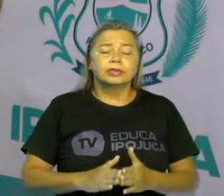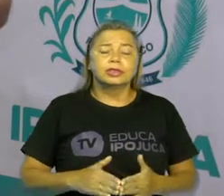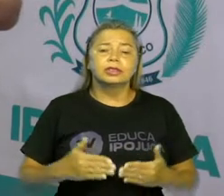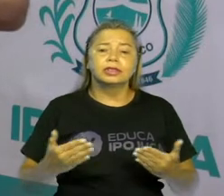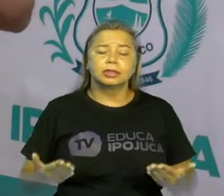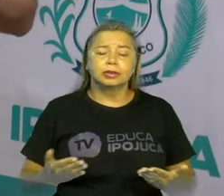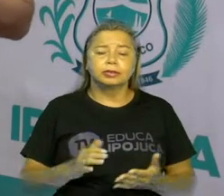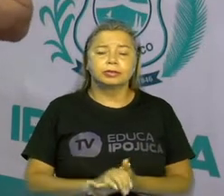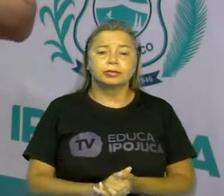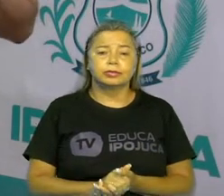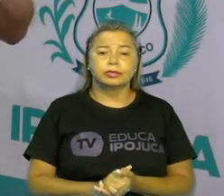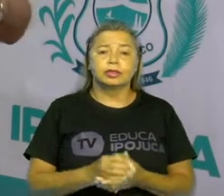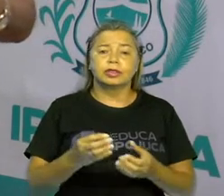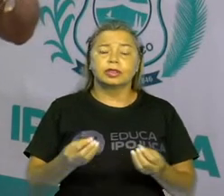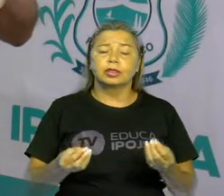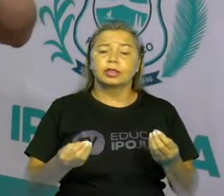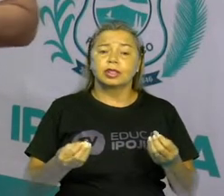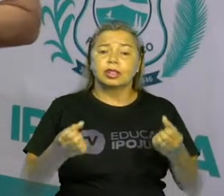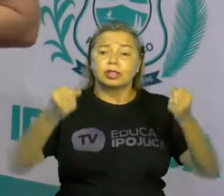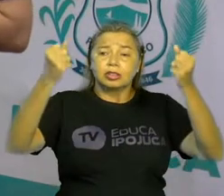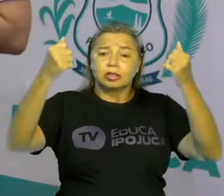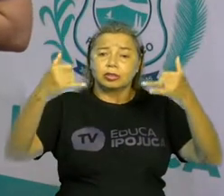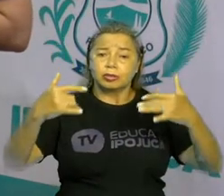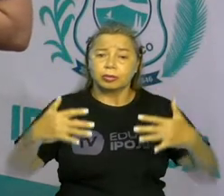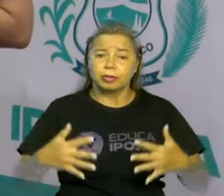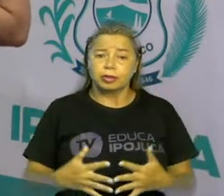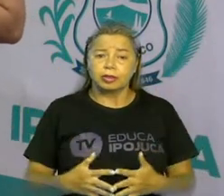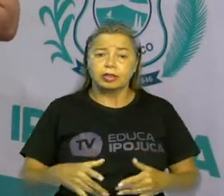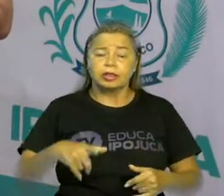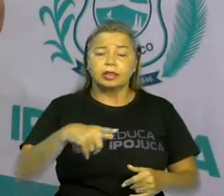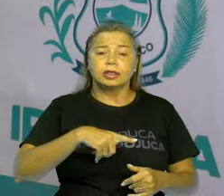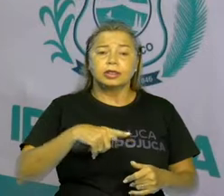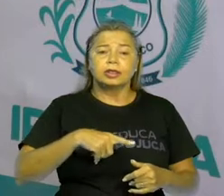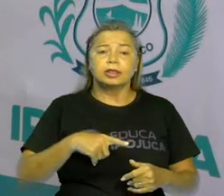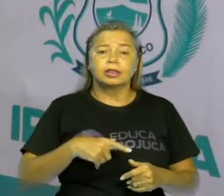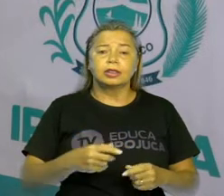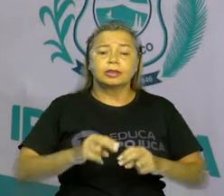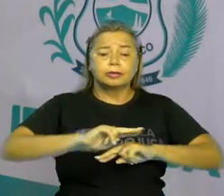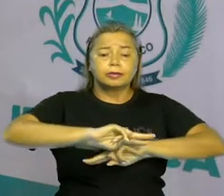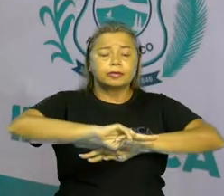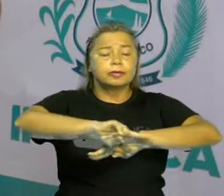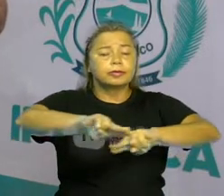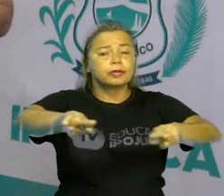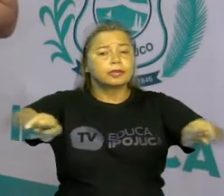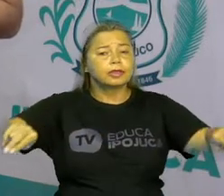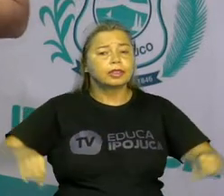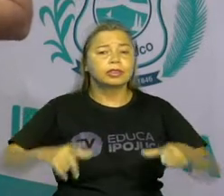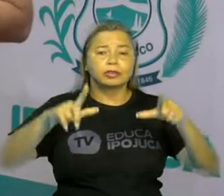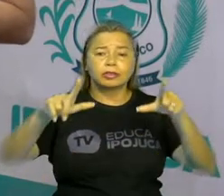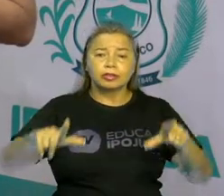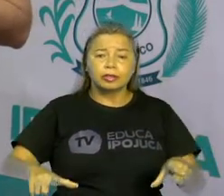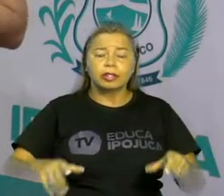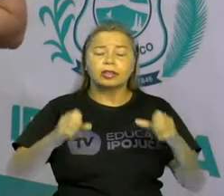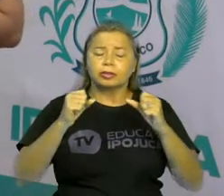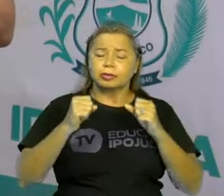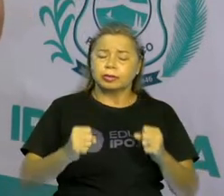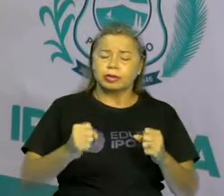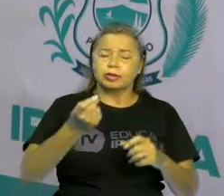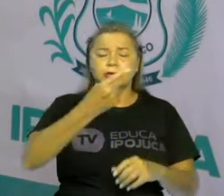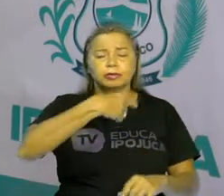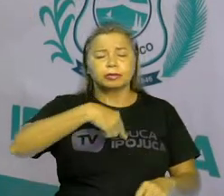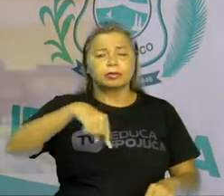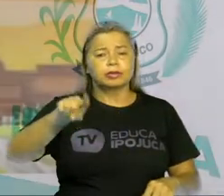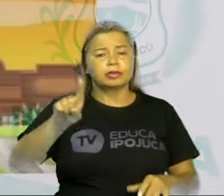para vocês, existem muitos lugares onde nós podemos ir, certo? Nós podemos